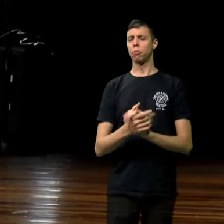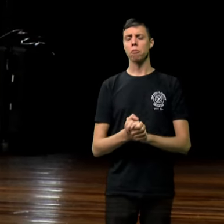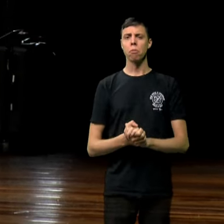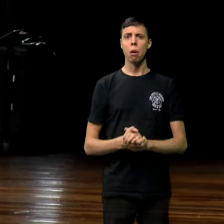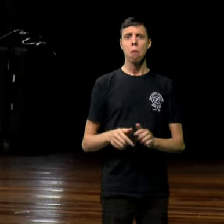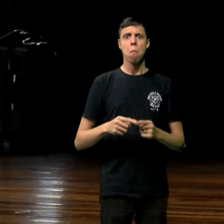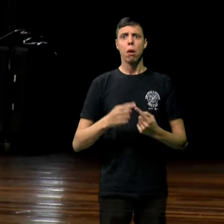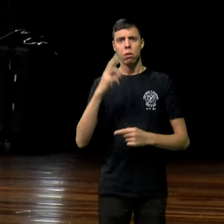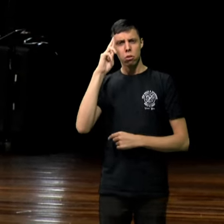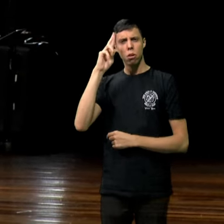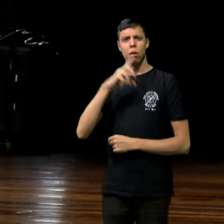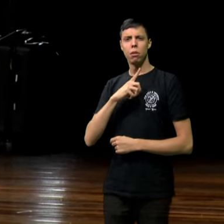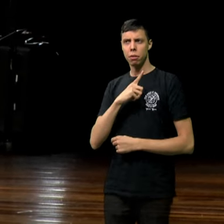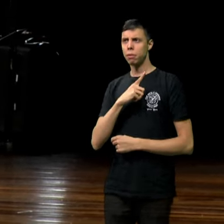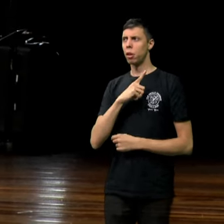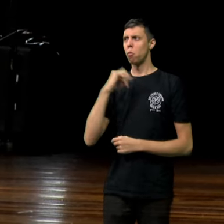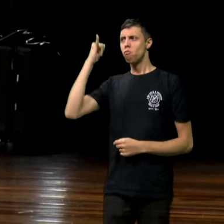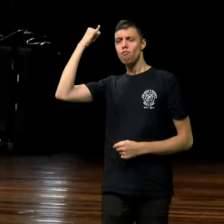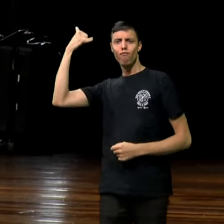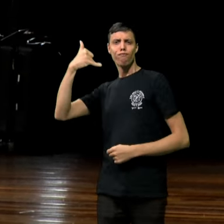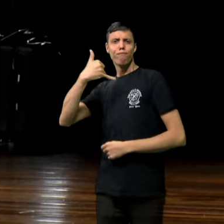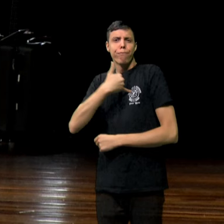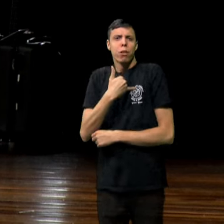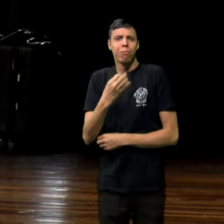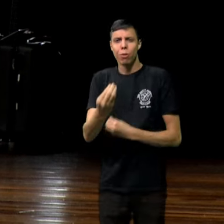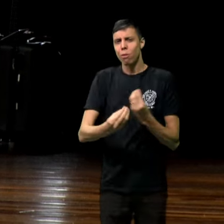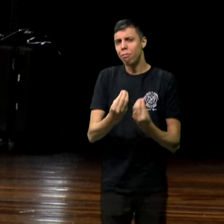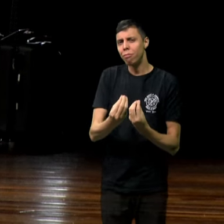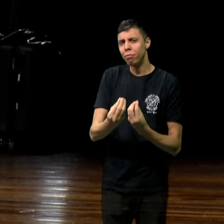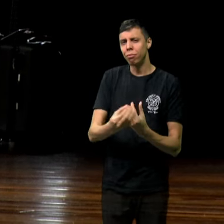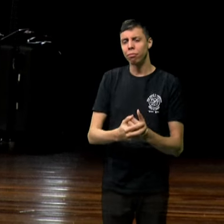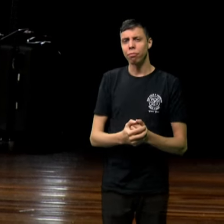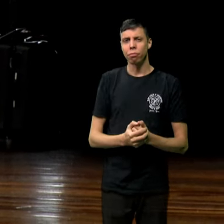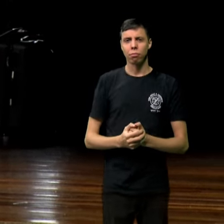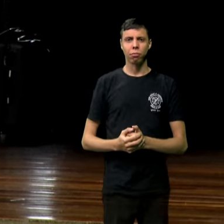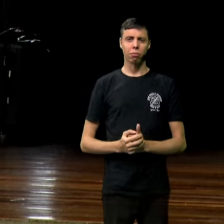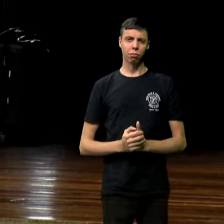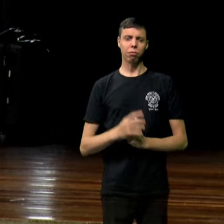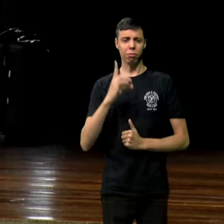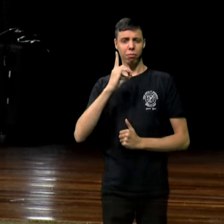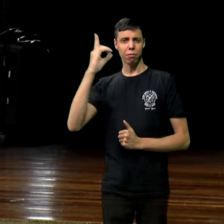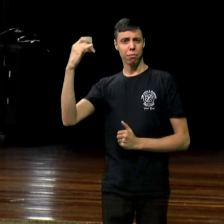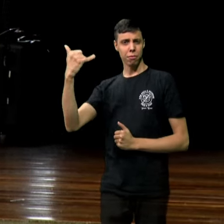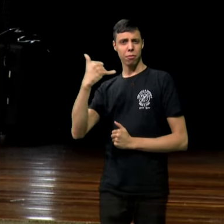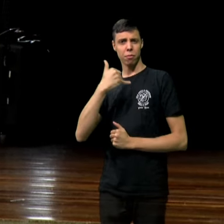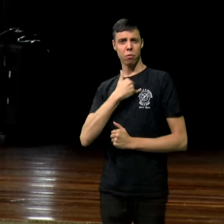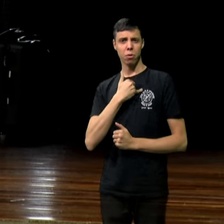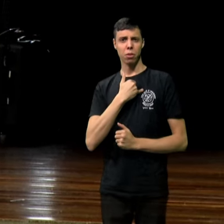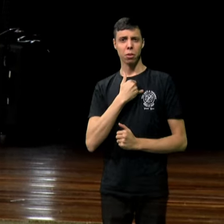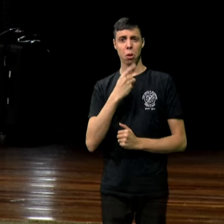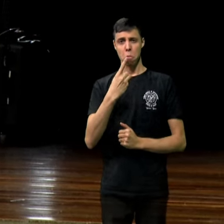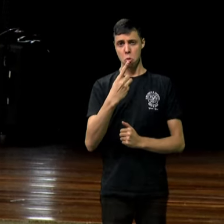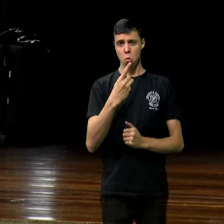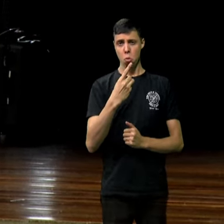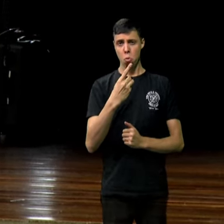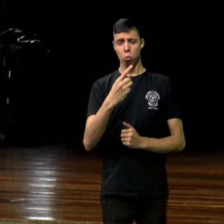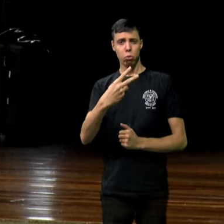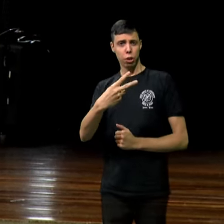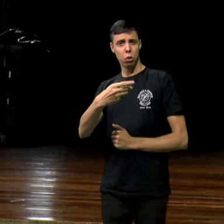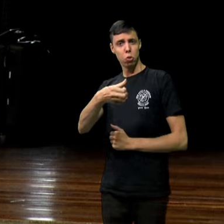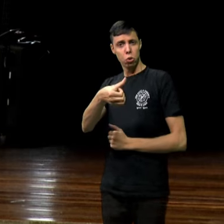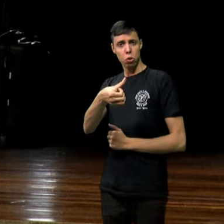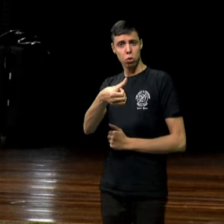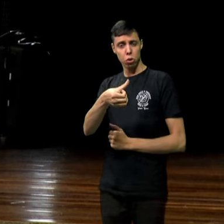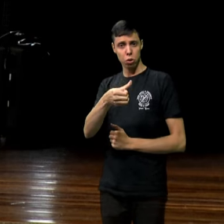Mas o Senhor tem já uma forma engraçada de falar. E Ele me disse 1290 dias. E esse número também está na